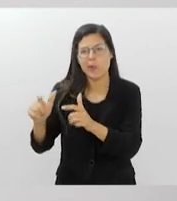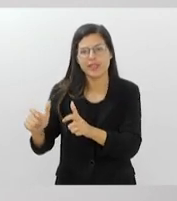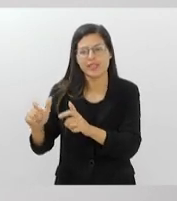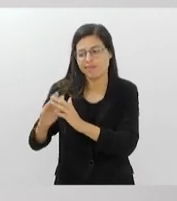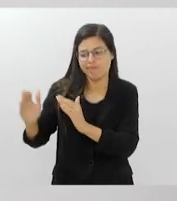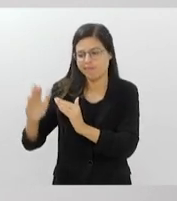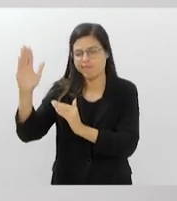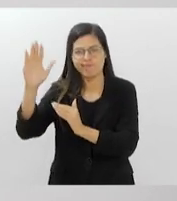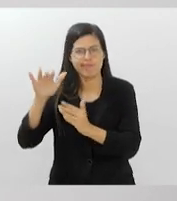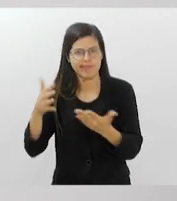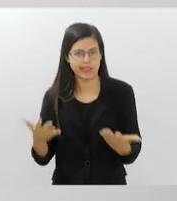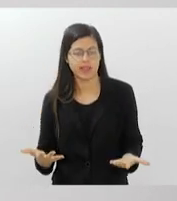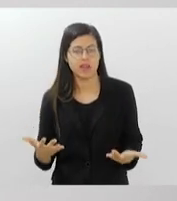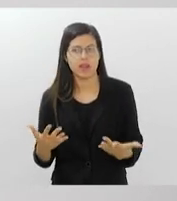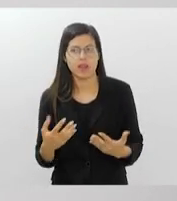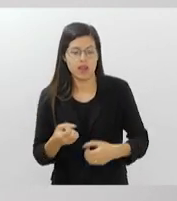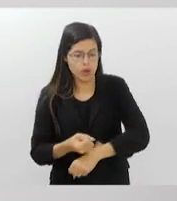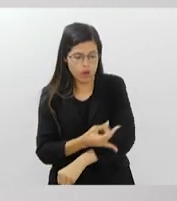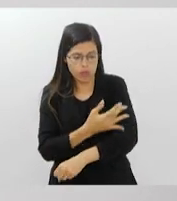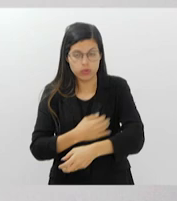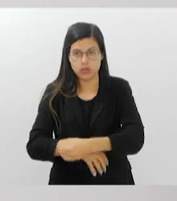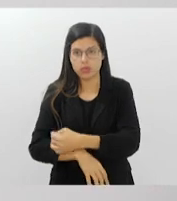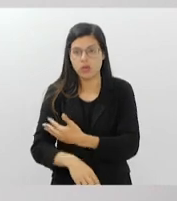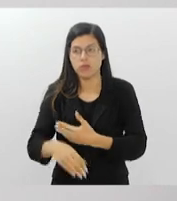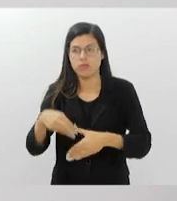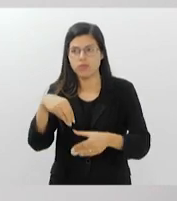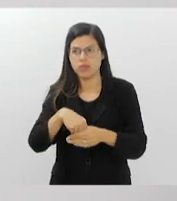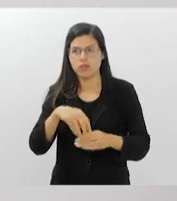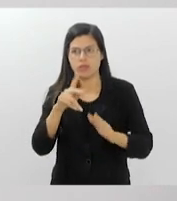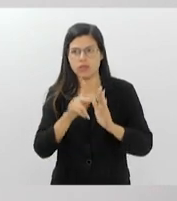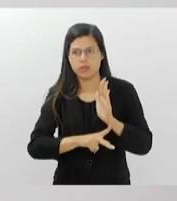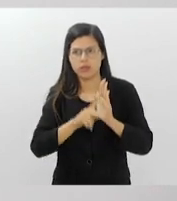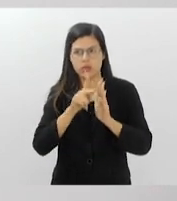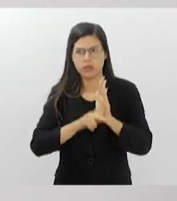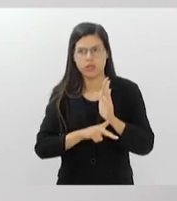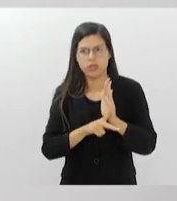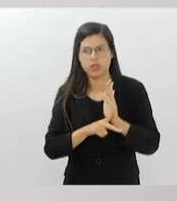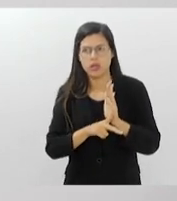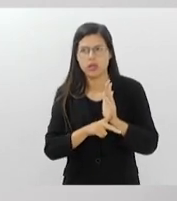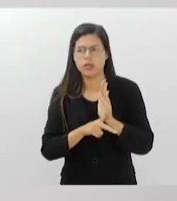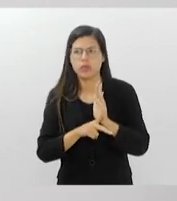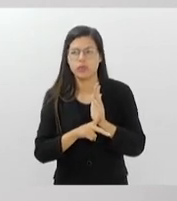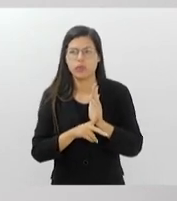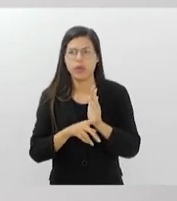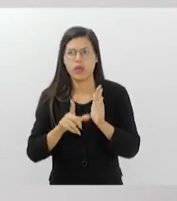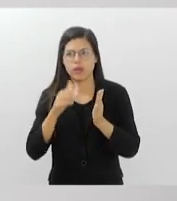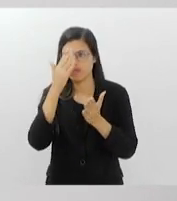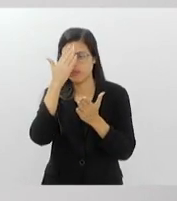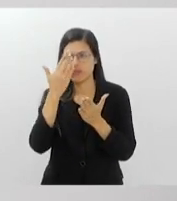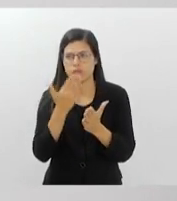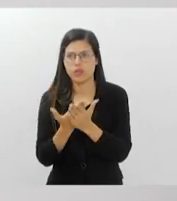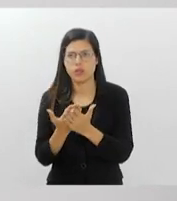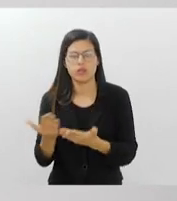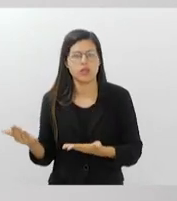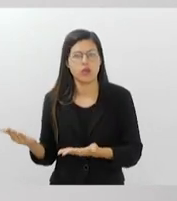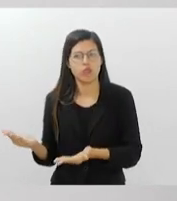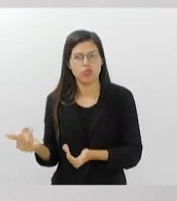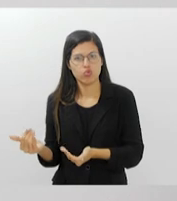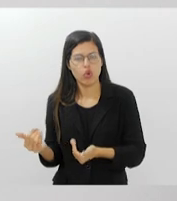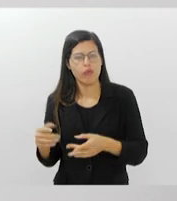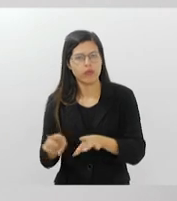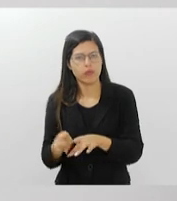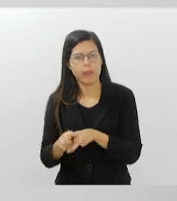grande emoção para mim dentro desse projeto com essa continuidade é a gente acreditar que não só o jovem mas as